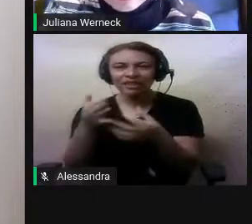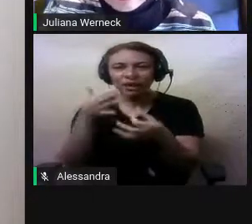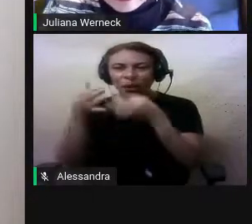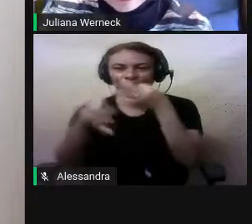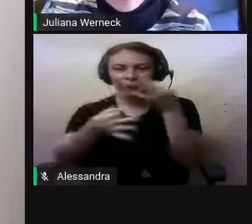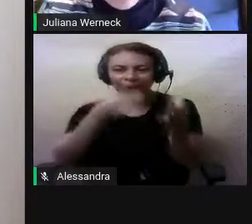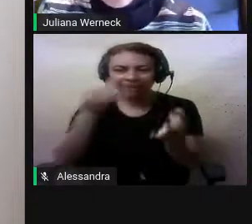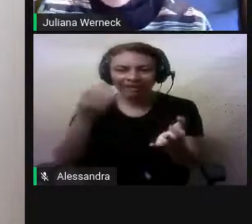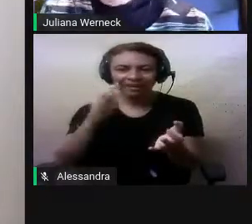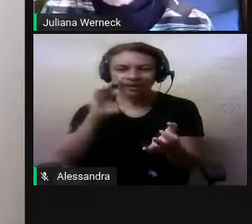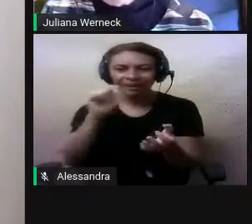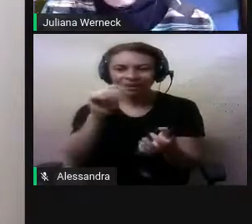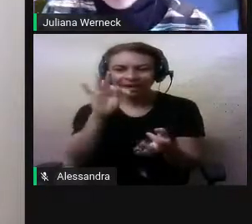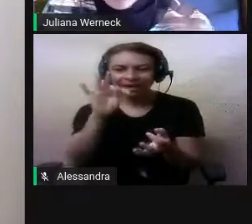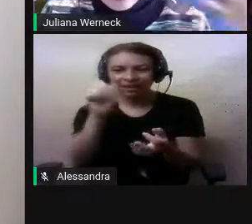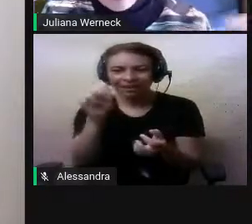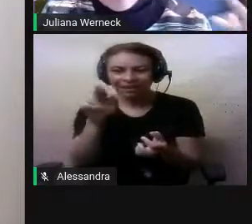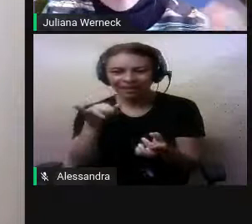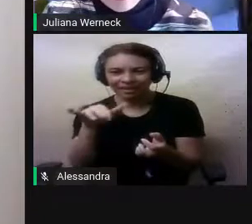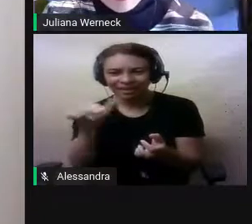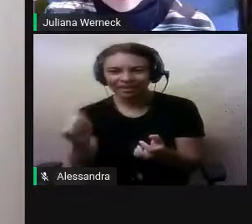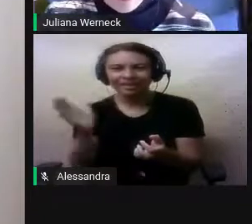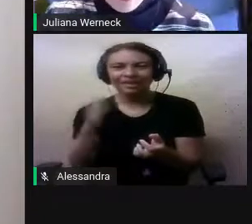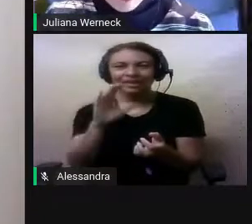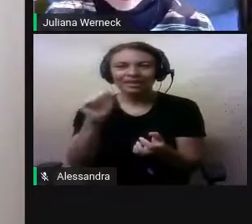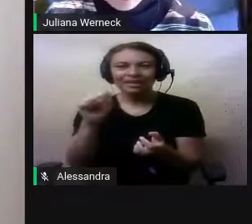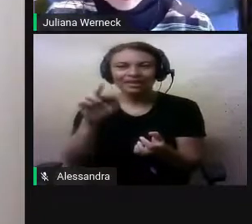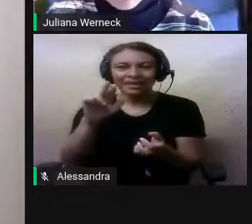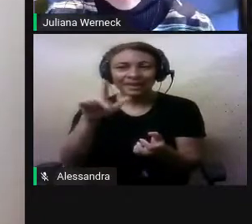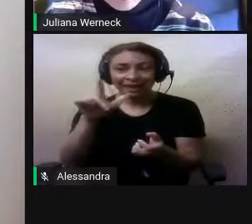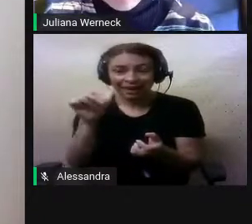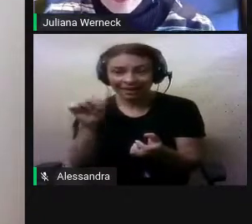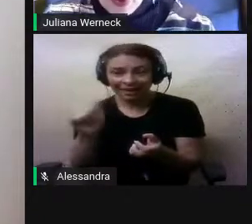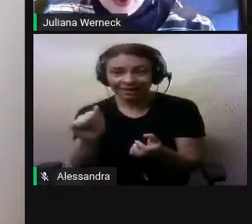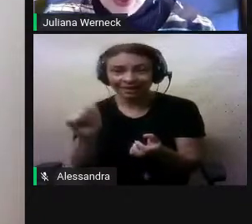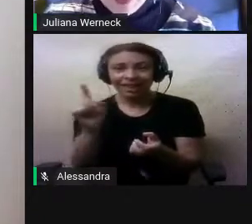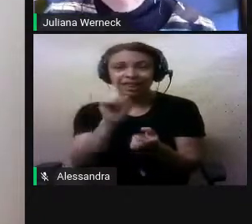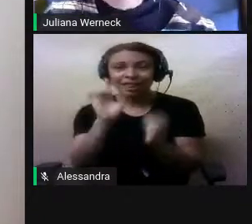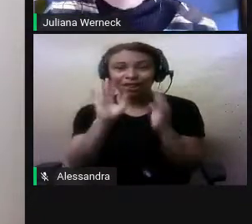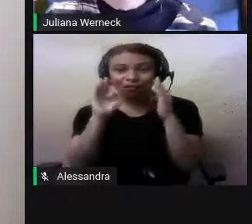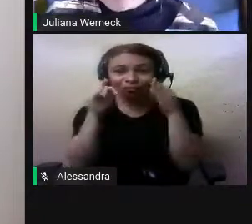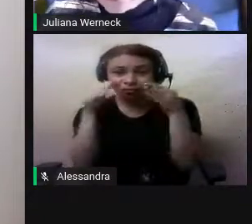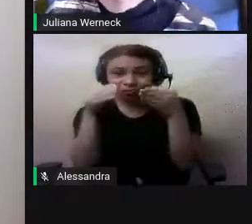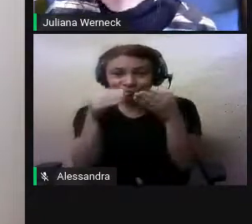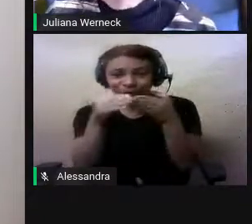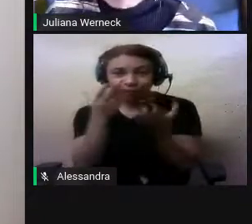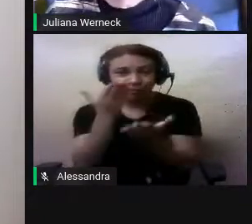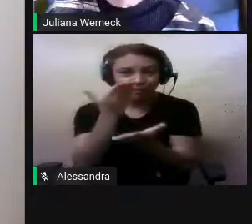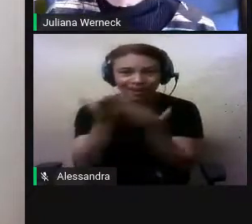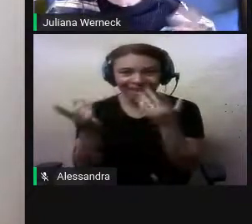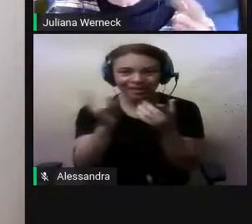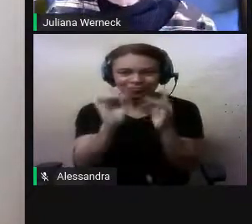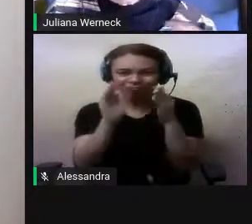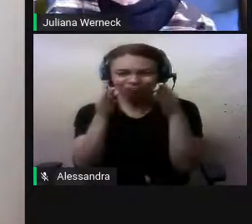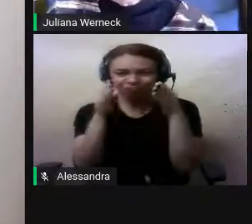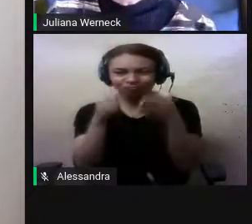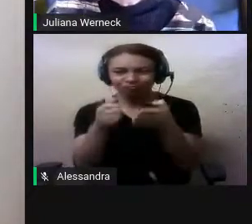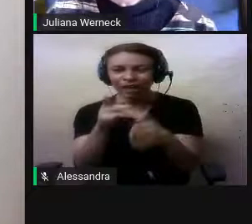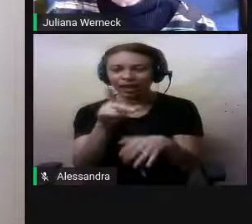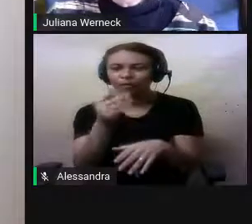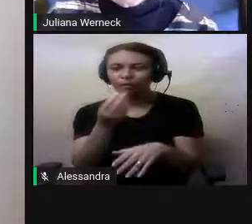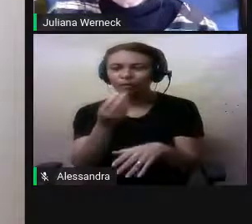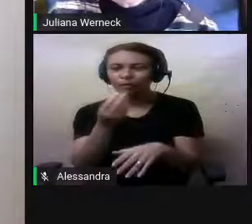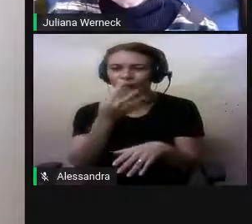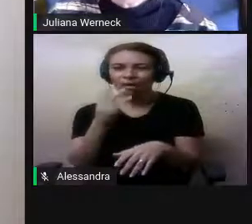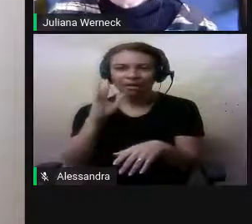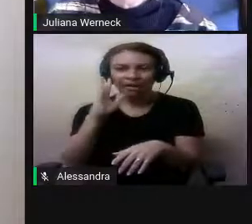Carla, né? Para a gente não tirar né? O olho do foco, né? Isso é muito legal. E eu queria